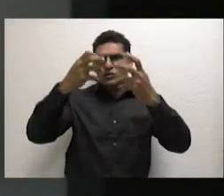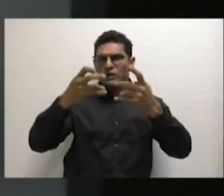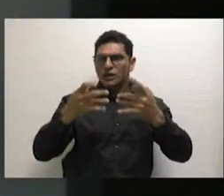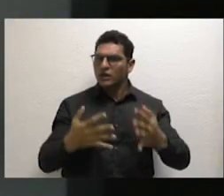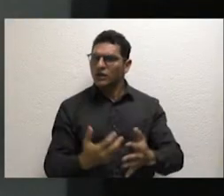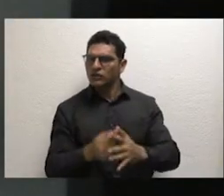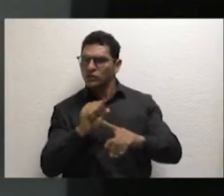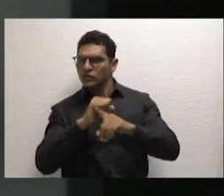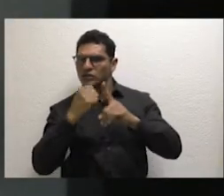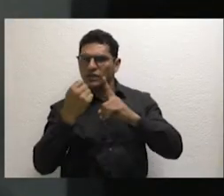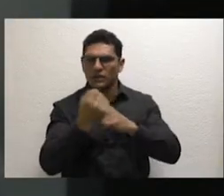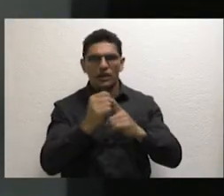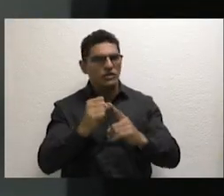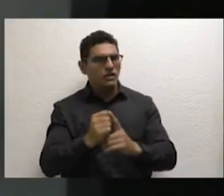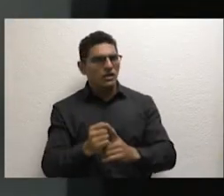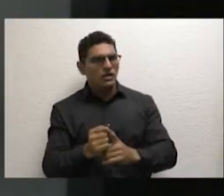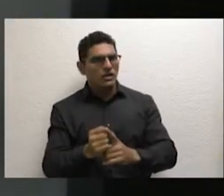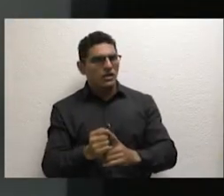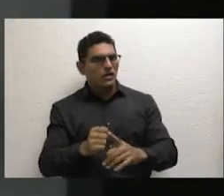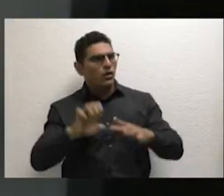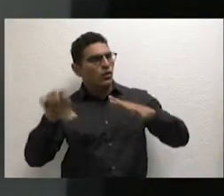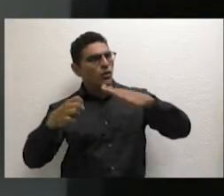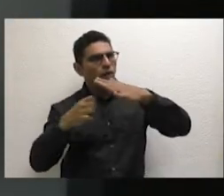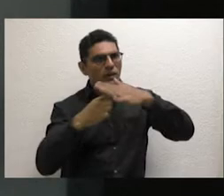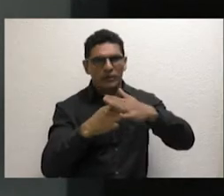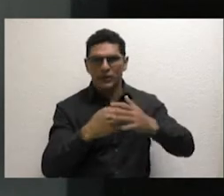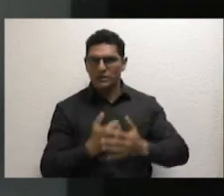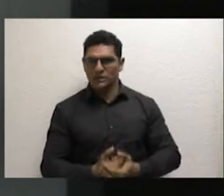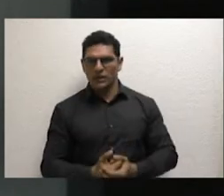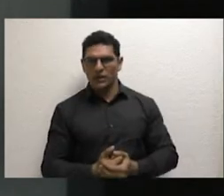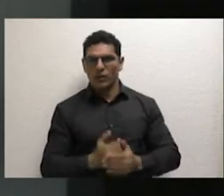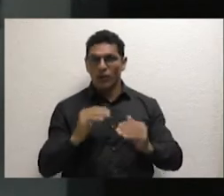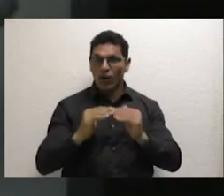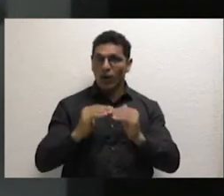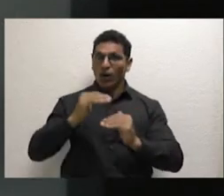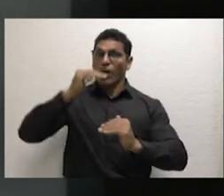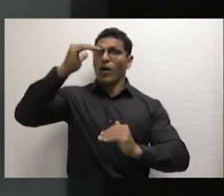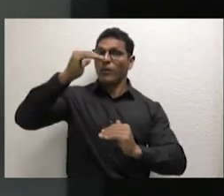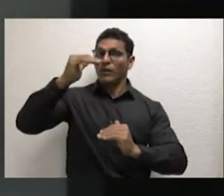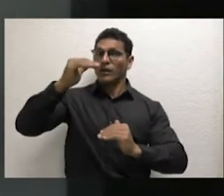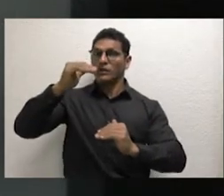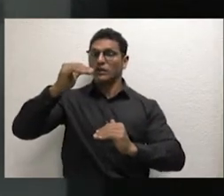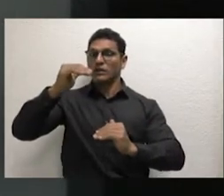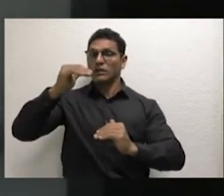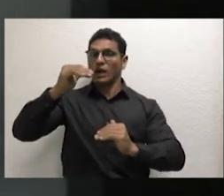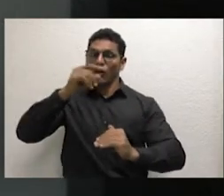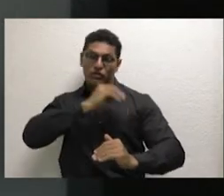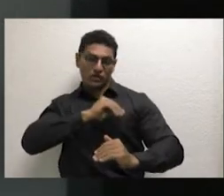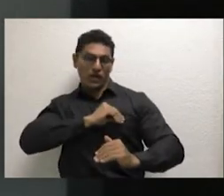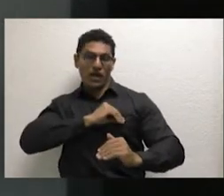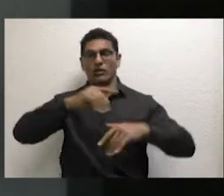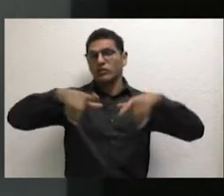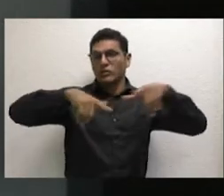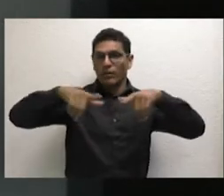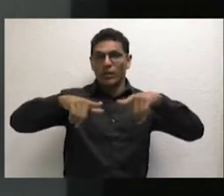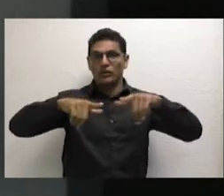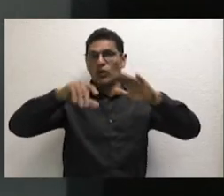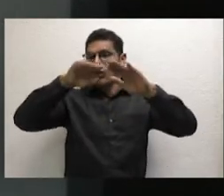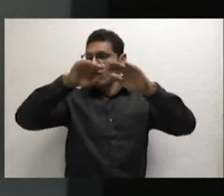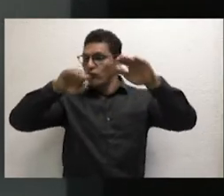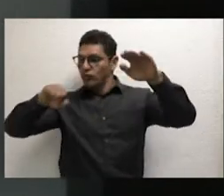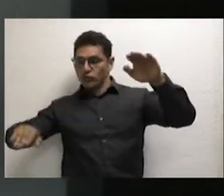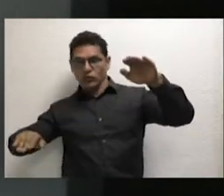que o empresário para ele dar aumento ao seu funcionário ou ele diminui as